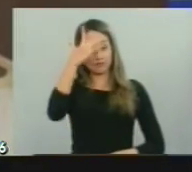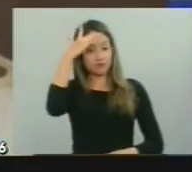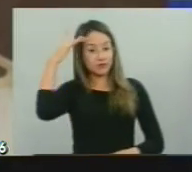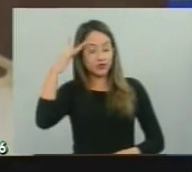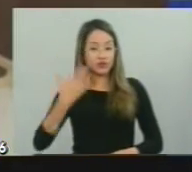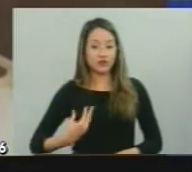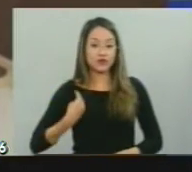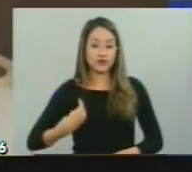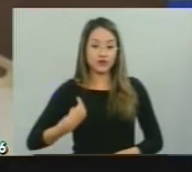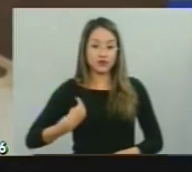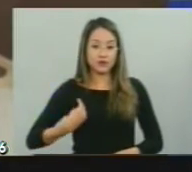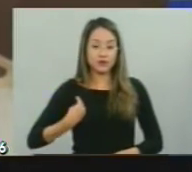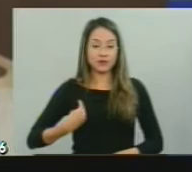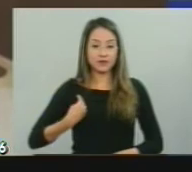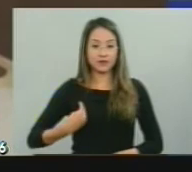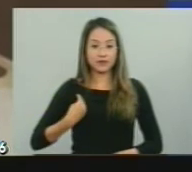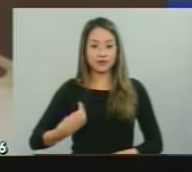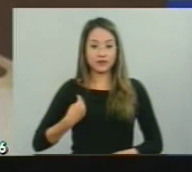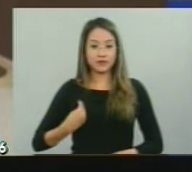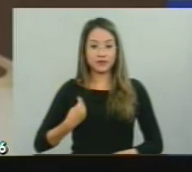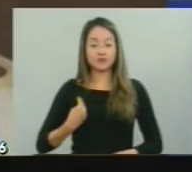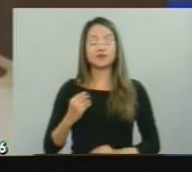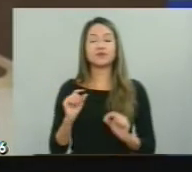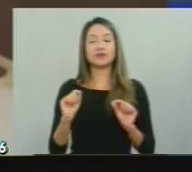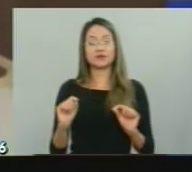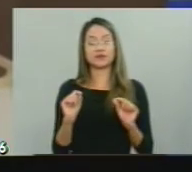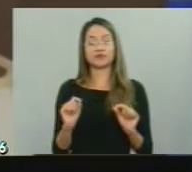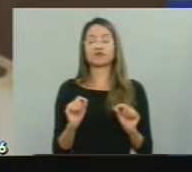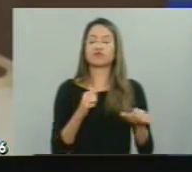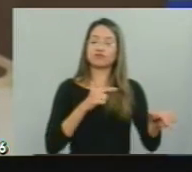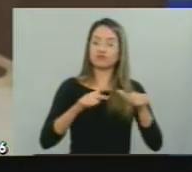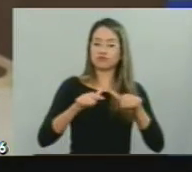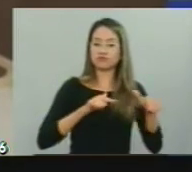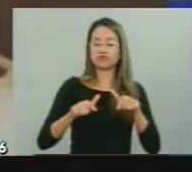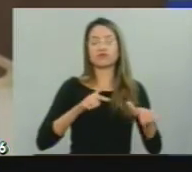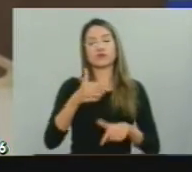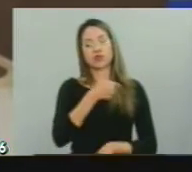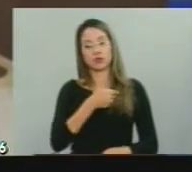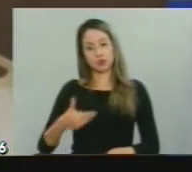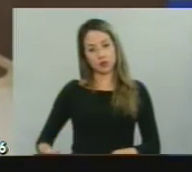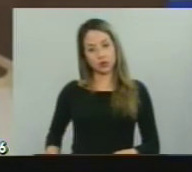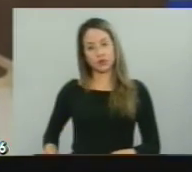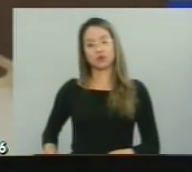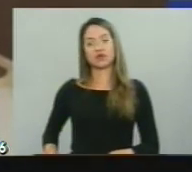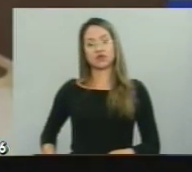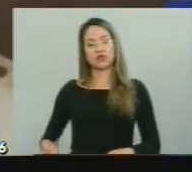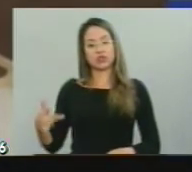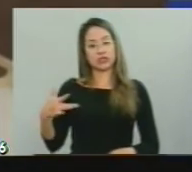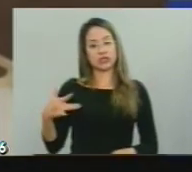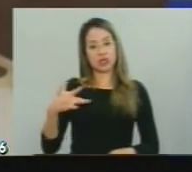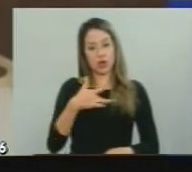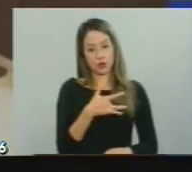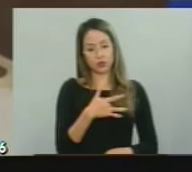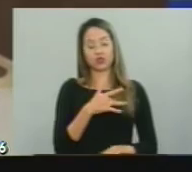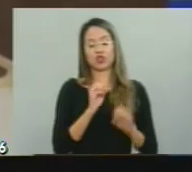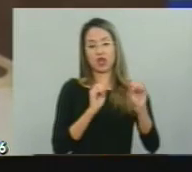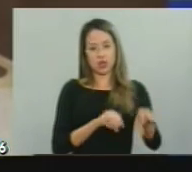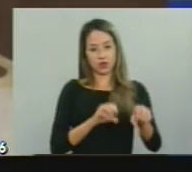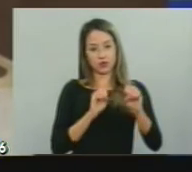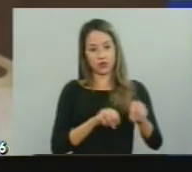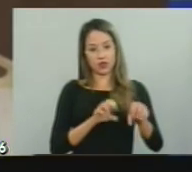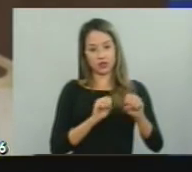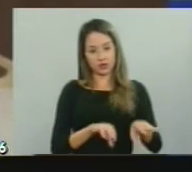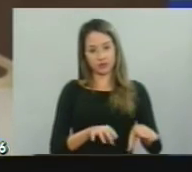vivem, sobretudo, dos serviços públicos, que fazem uso dos serviços públicos de saúde e educação,